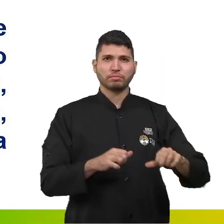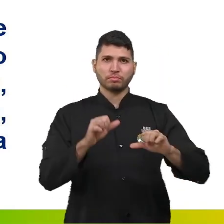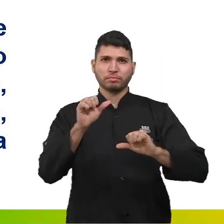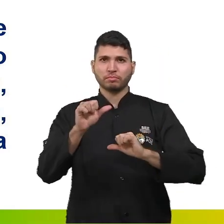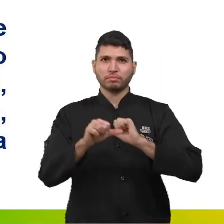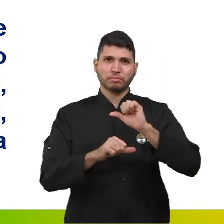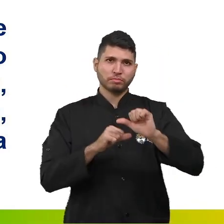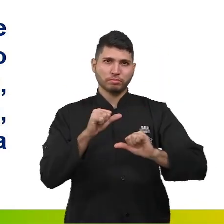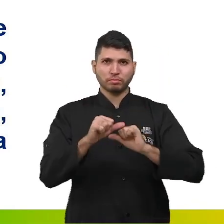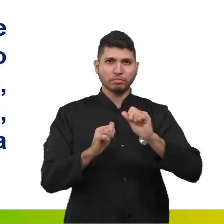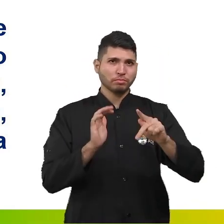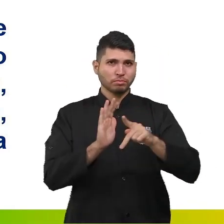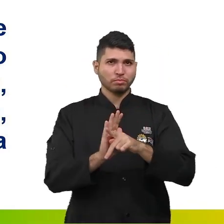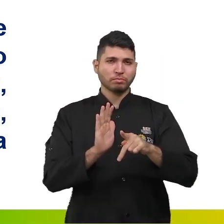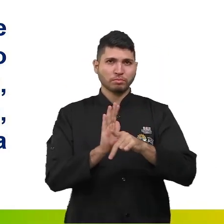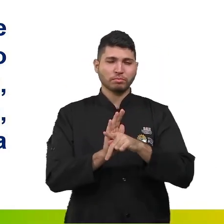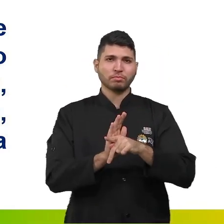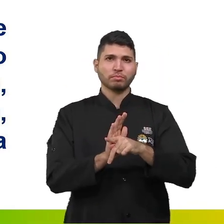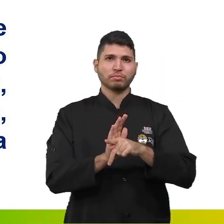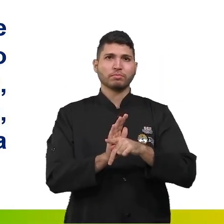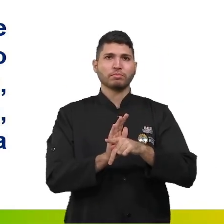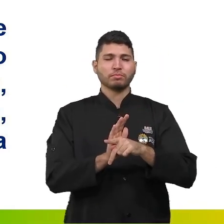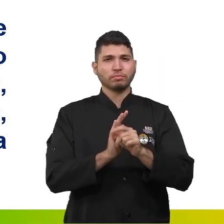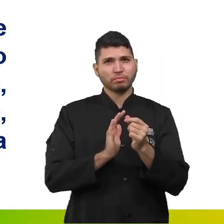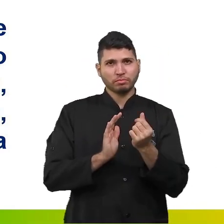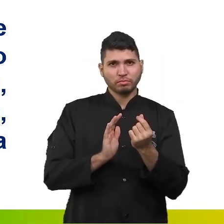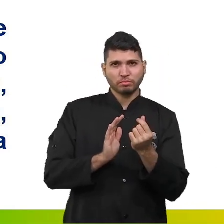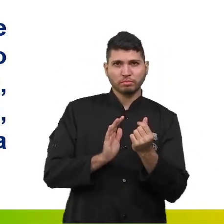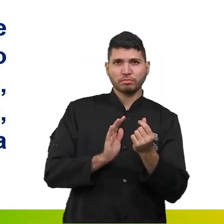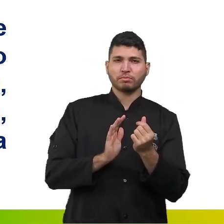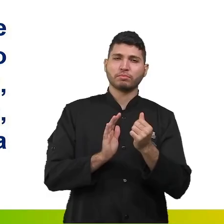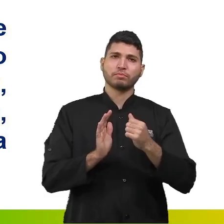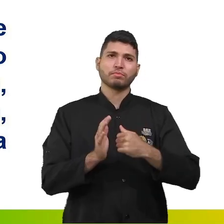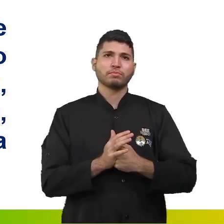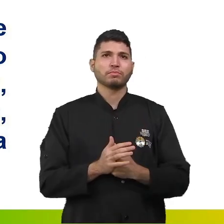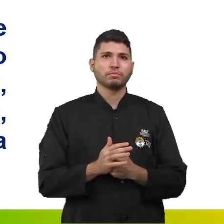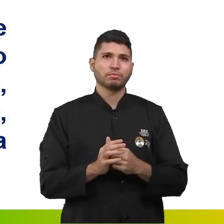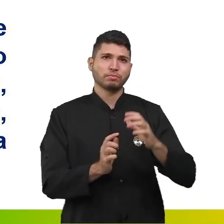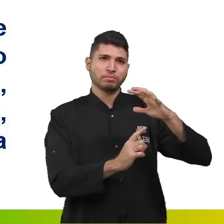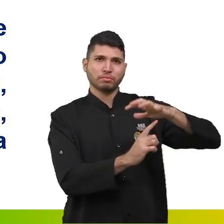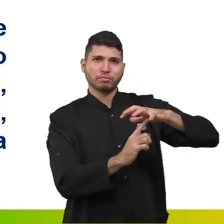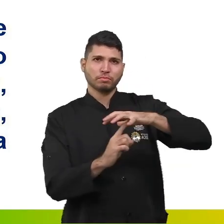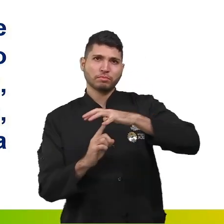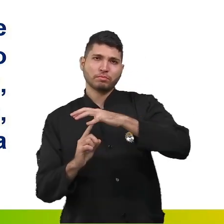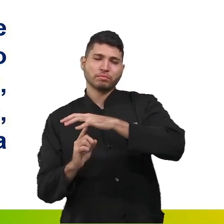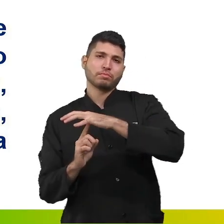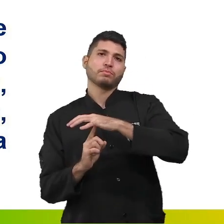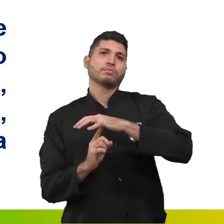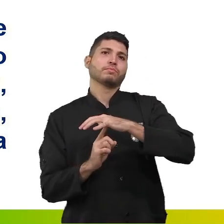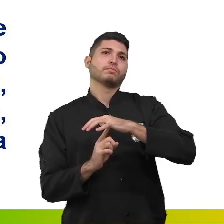transformando-se em propriedade. Eles eram, inclusive, nas feiras de escravos, tratados como peça.